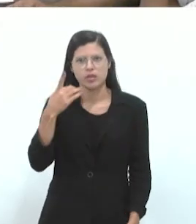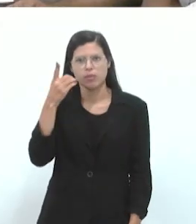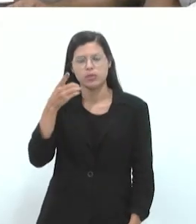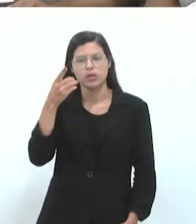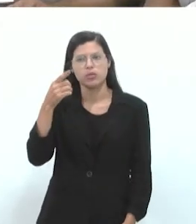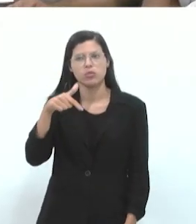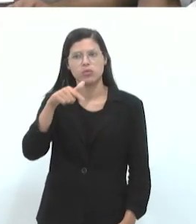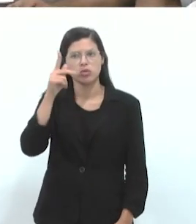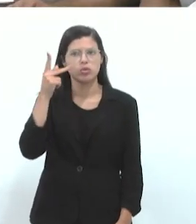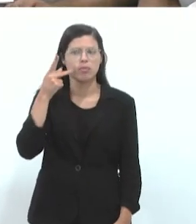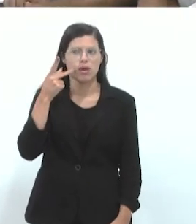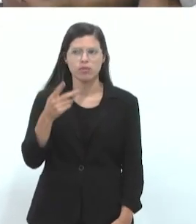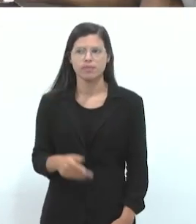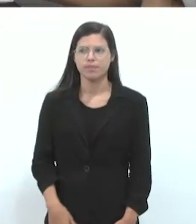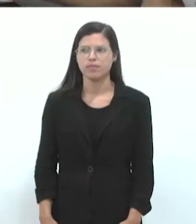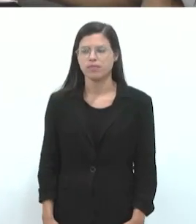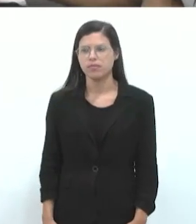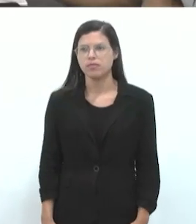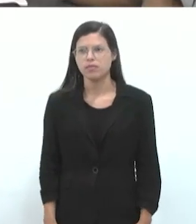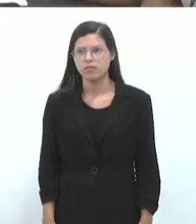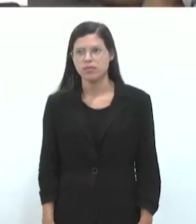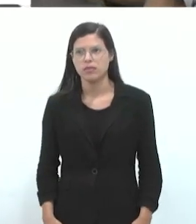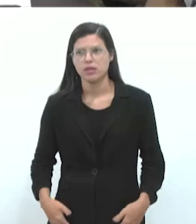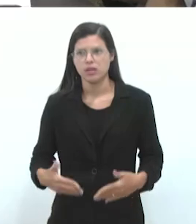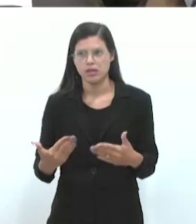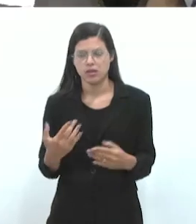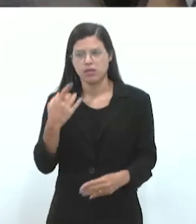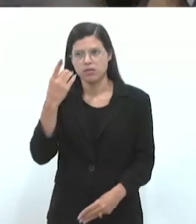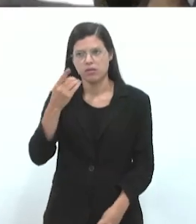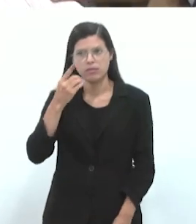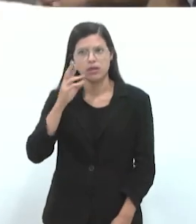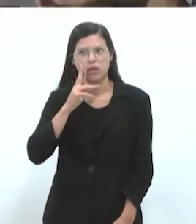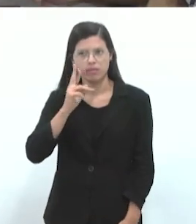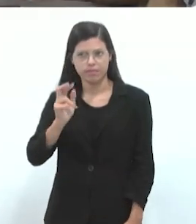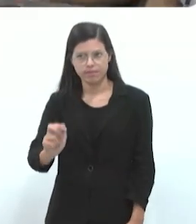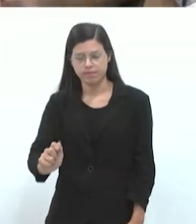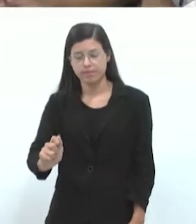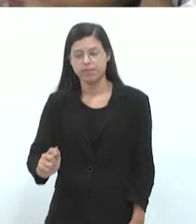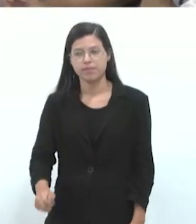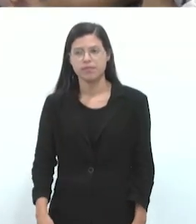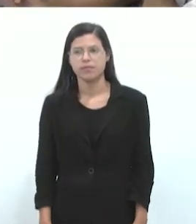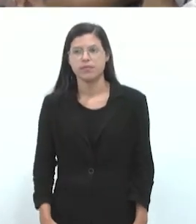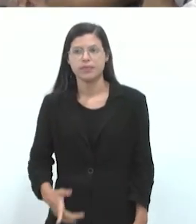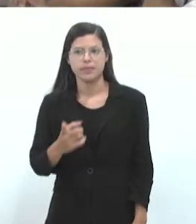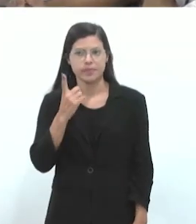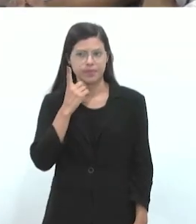pouco na linha da sua última exposição. Olha só.